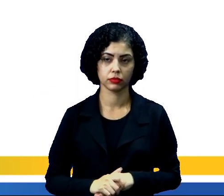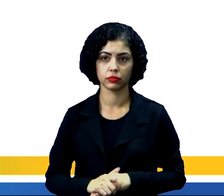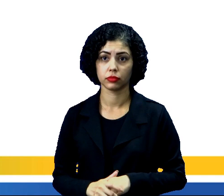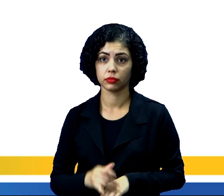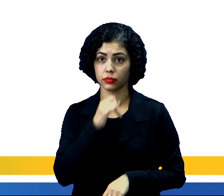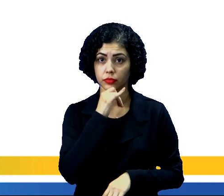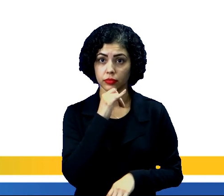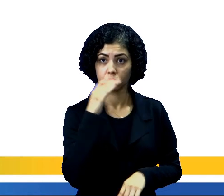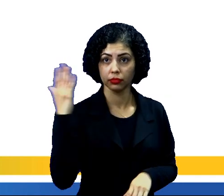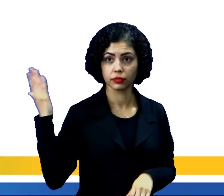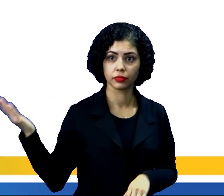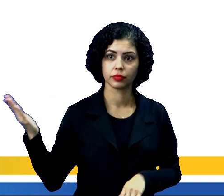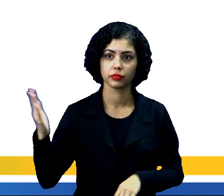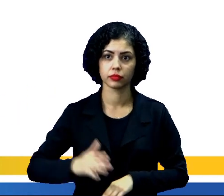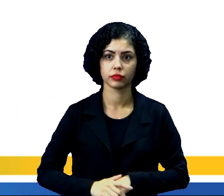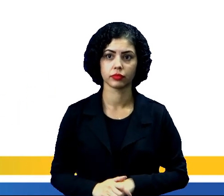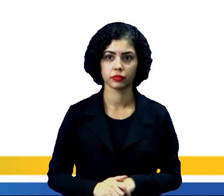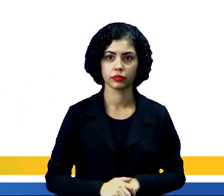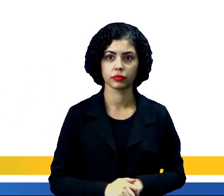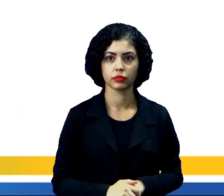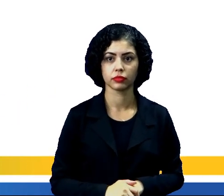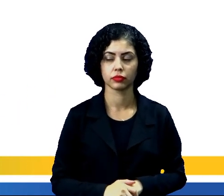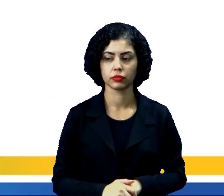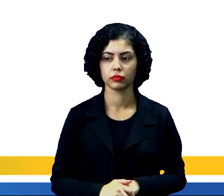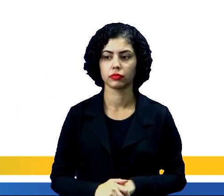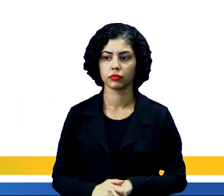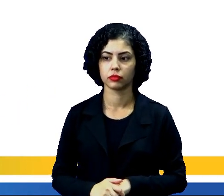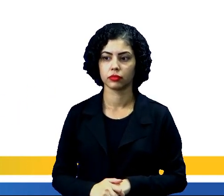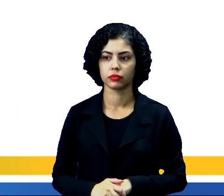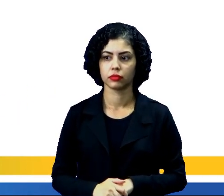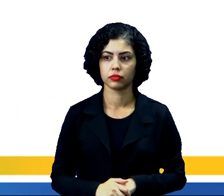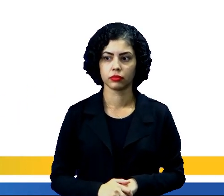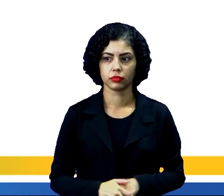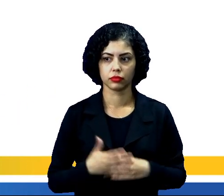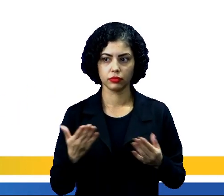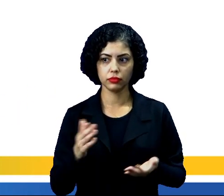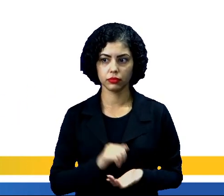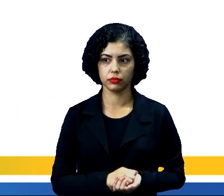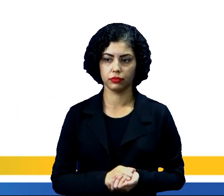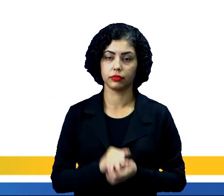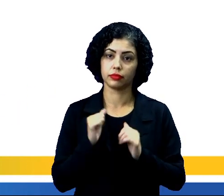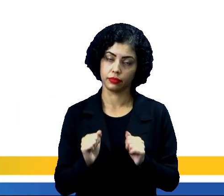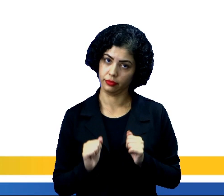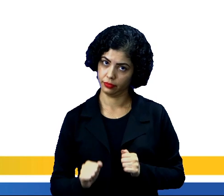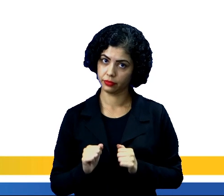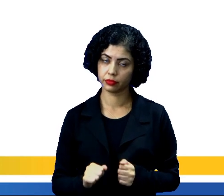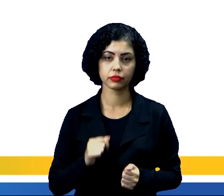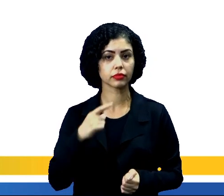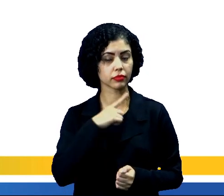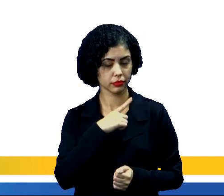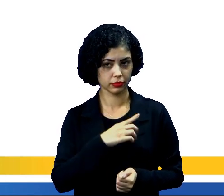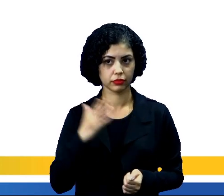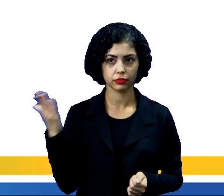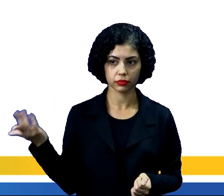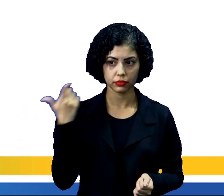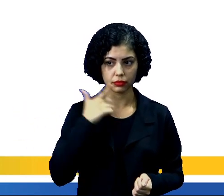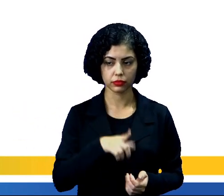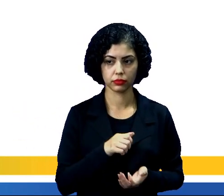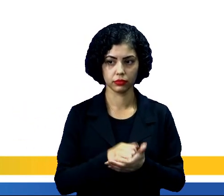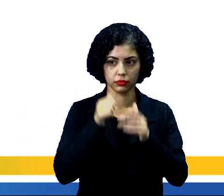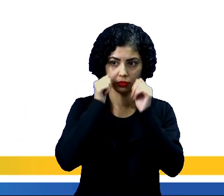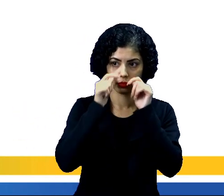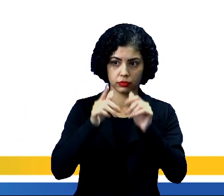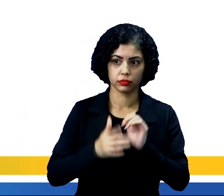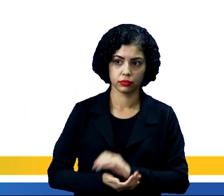São exemplos de esporte de taco. Eu só queria saber isso. Professor, para que esse textão então? Para poder ganhar tempo aqui e ver se você está